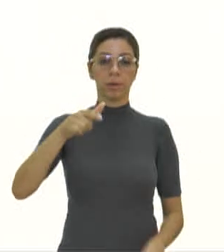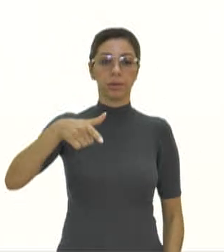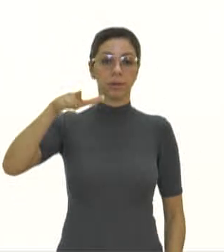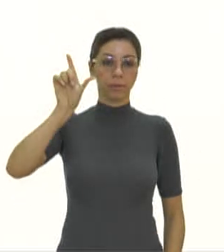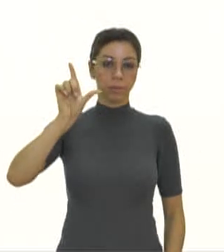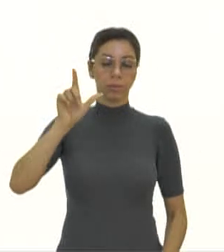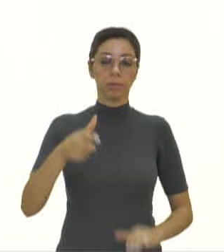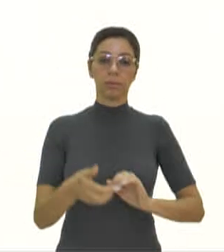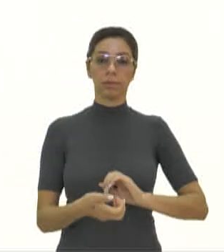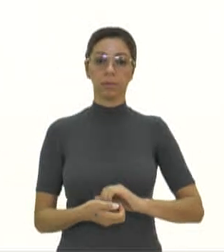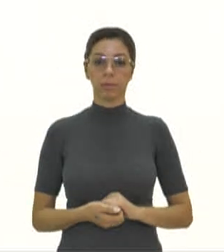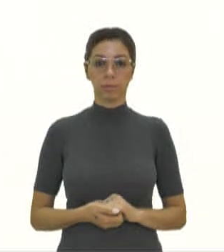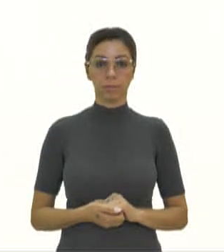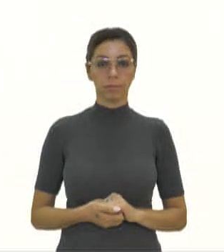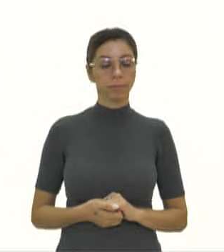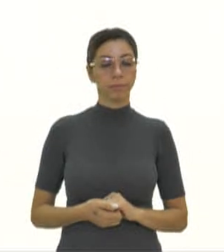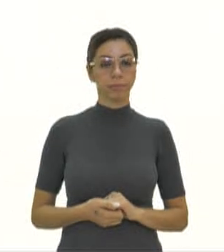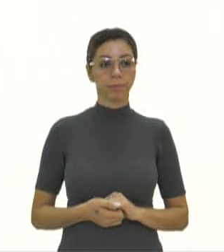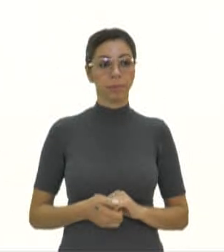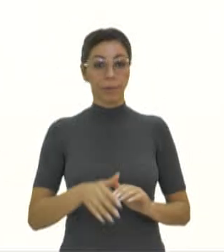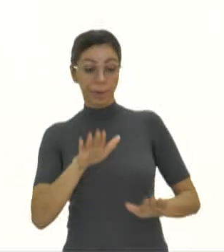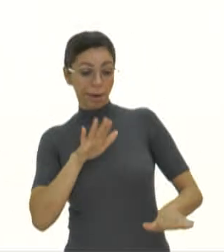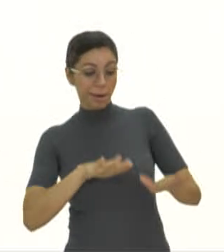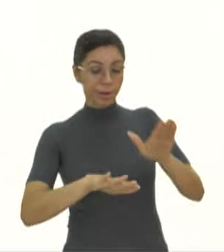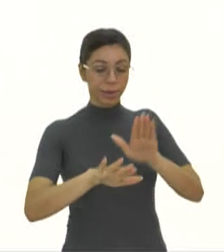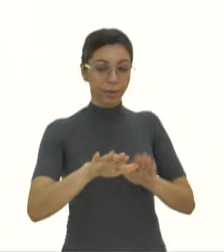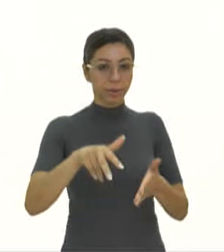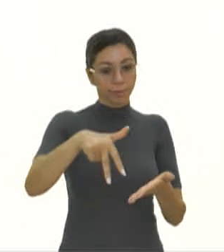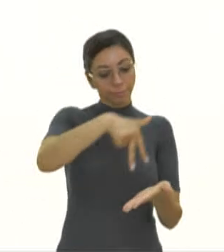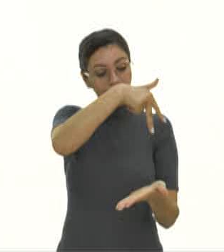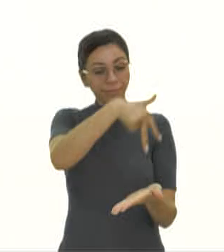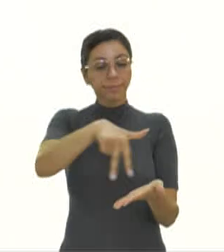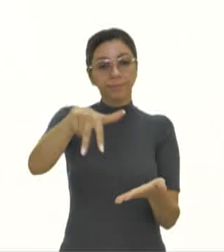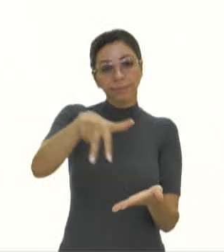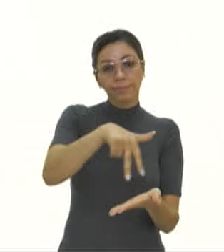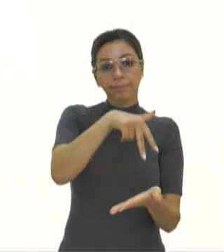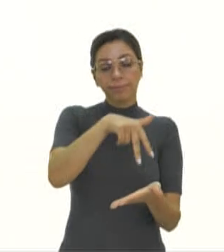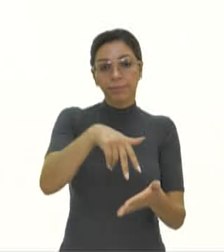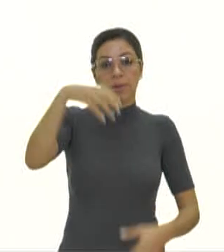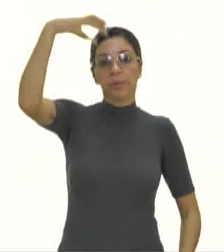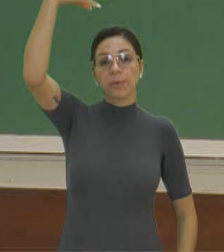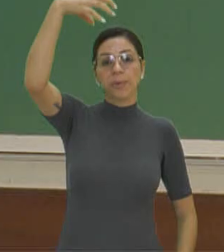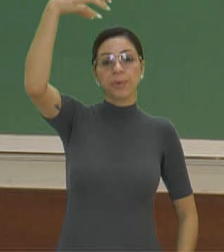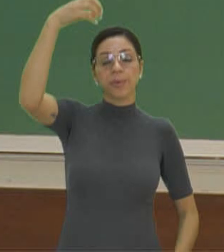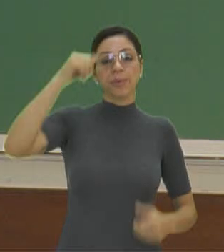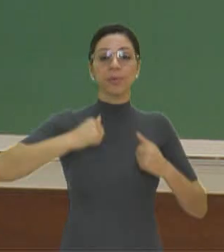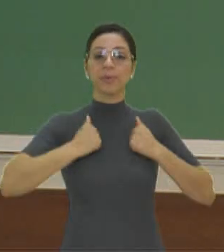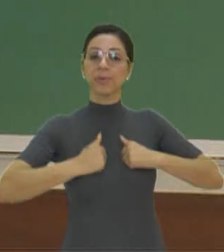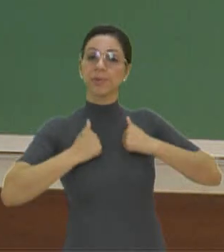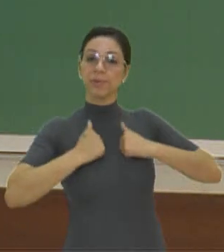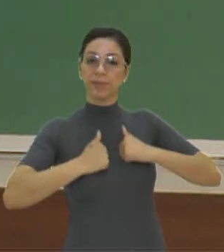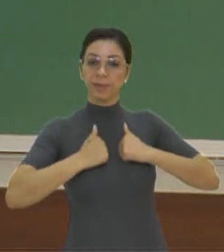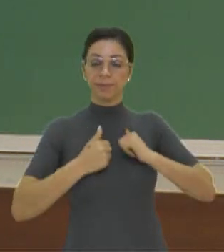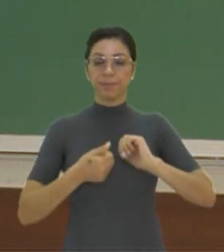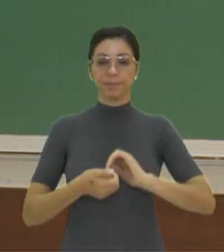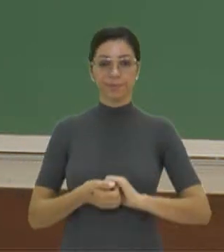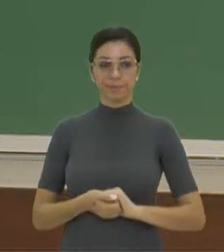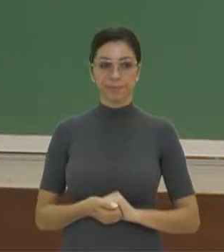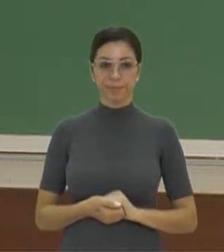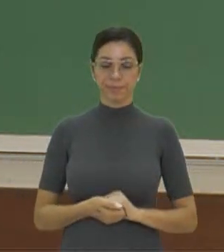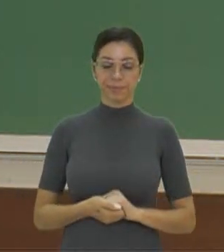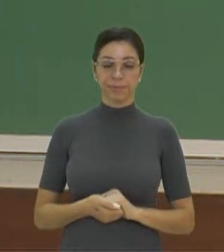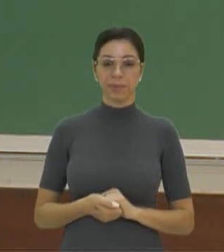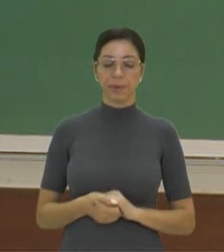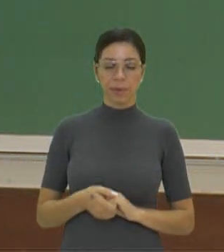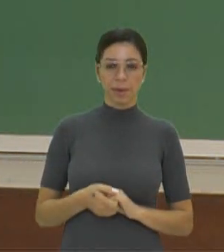dance into the bathroom. Às vezes eu danço no banheiro. Vejam que nós temos 3 posições do uso